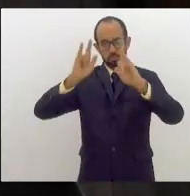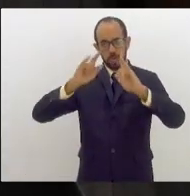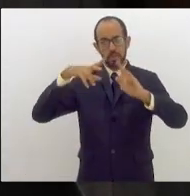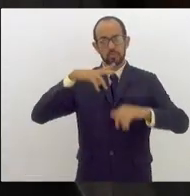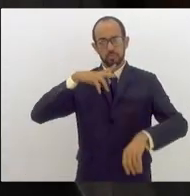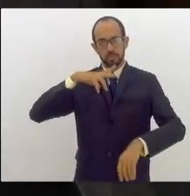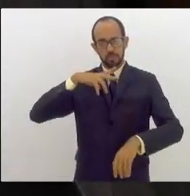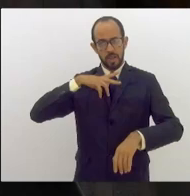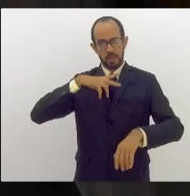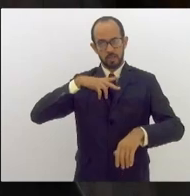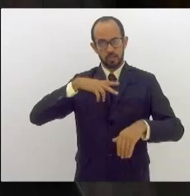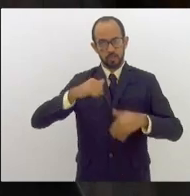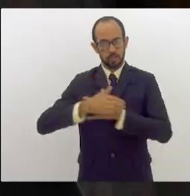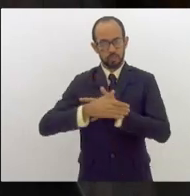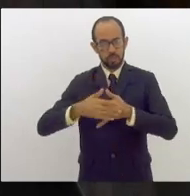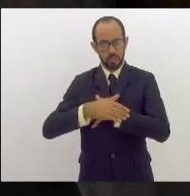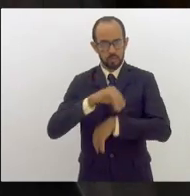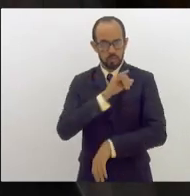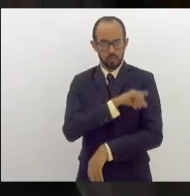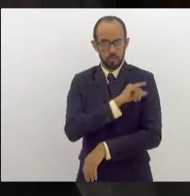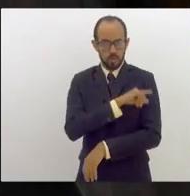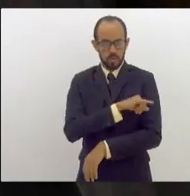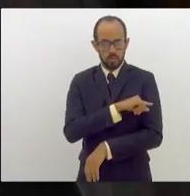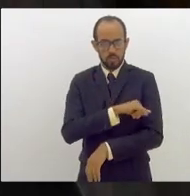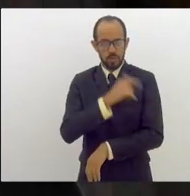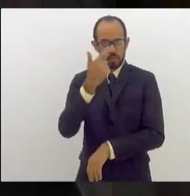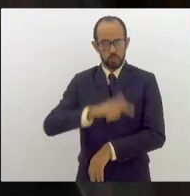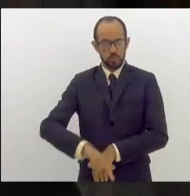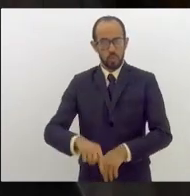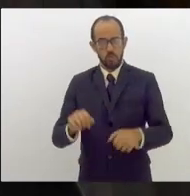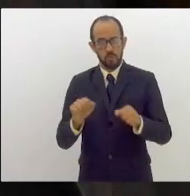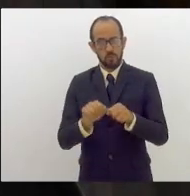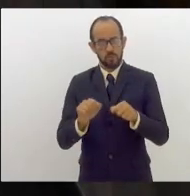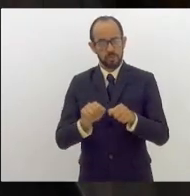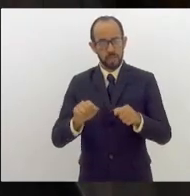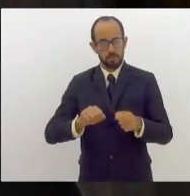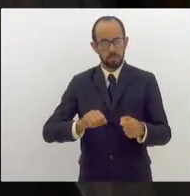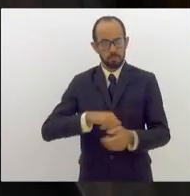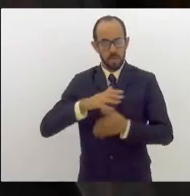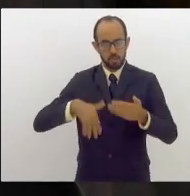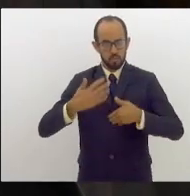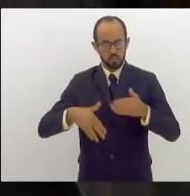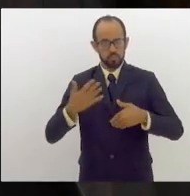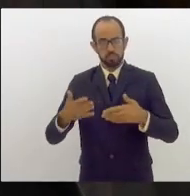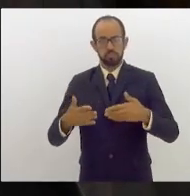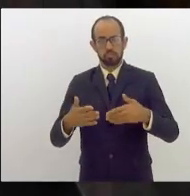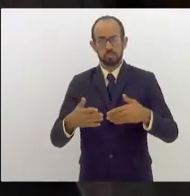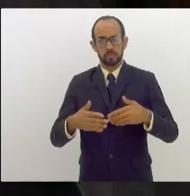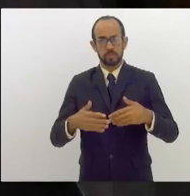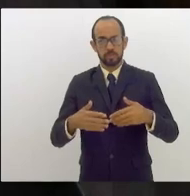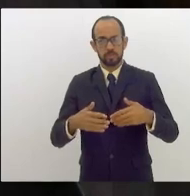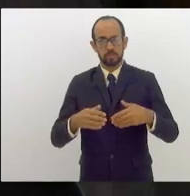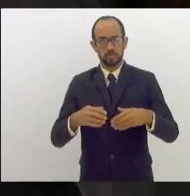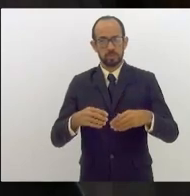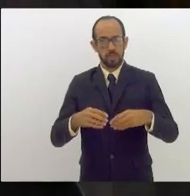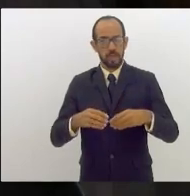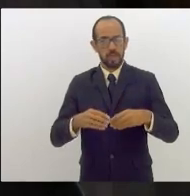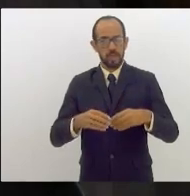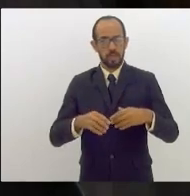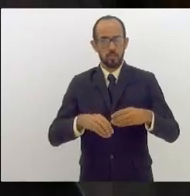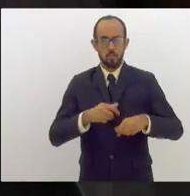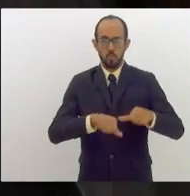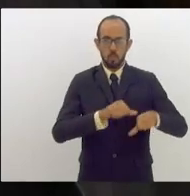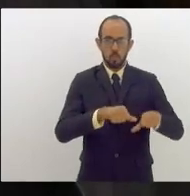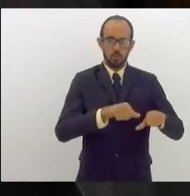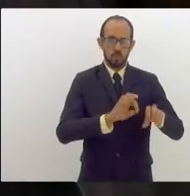para mais uma vez promover a baderna balbúrdia E aí deturpam tudo criando a